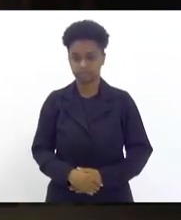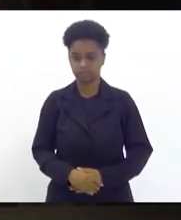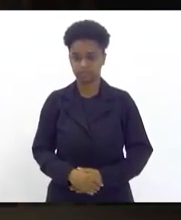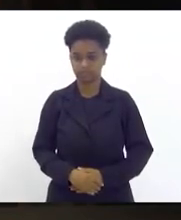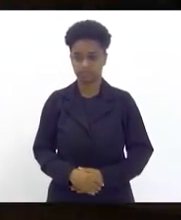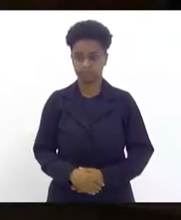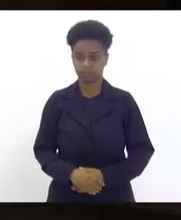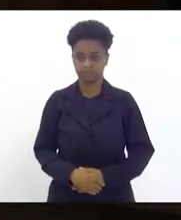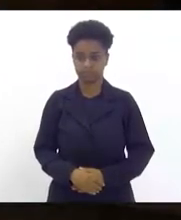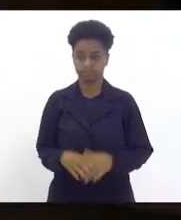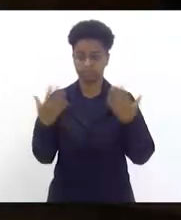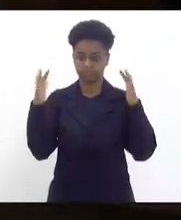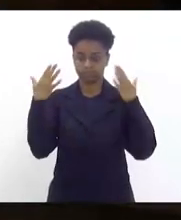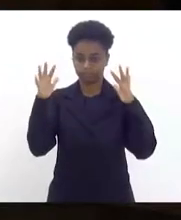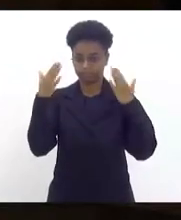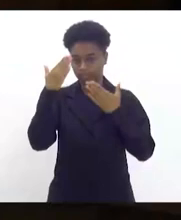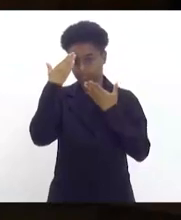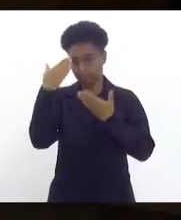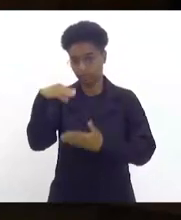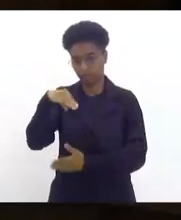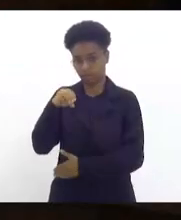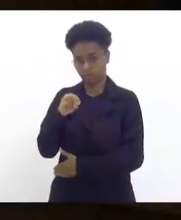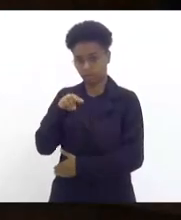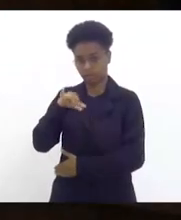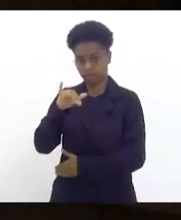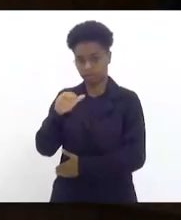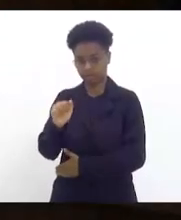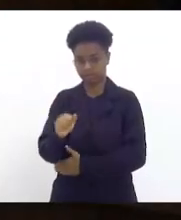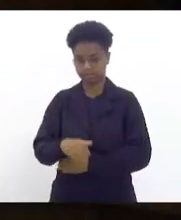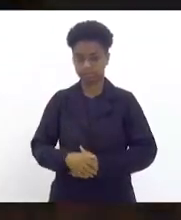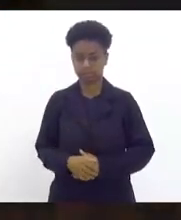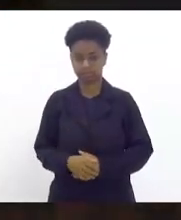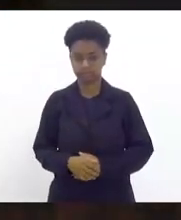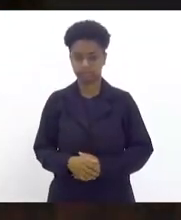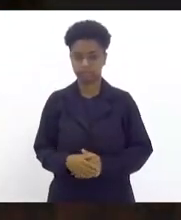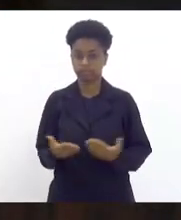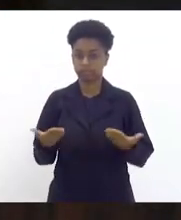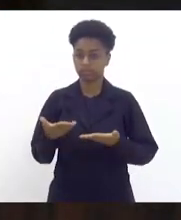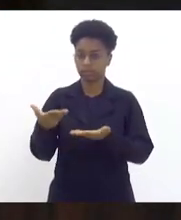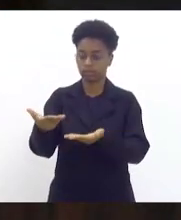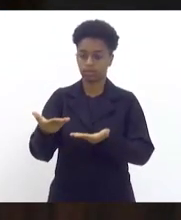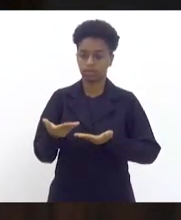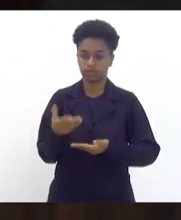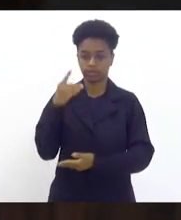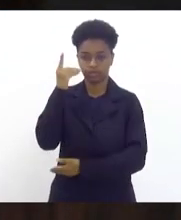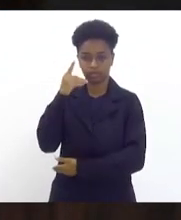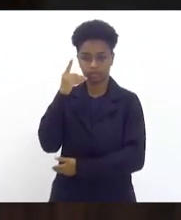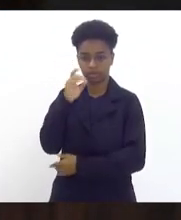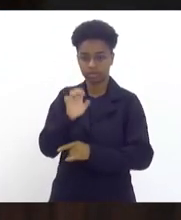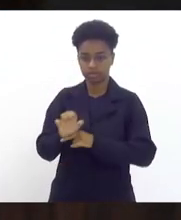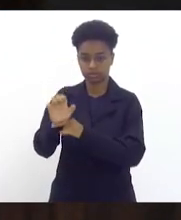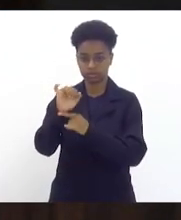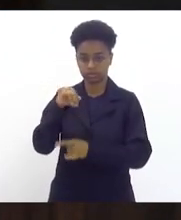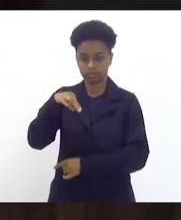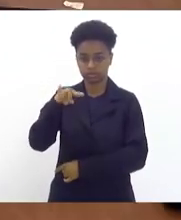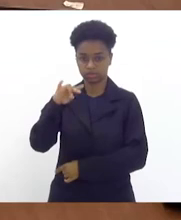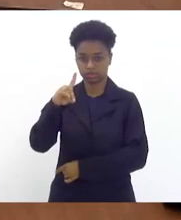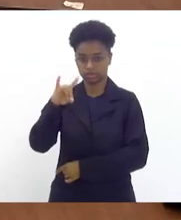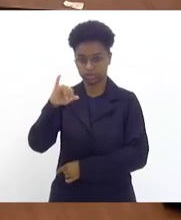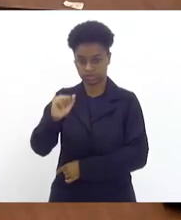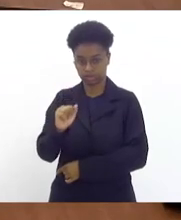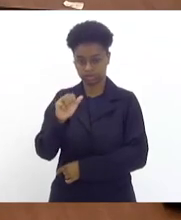Muito obrigado senhora Mônica passa a palavra então para Deputado Estadual Índia